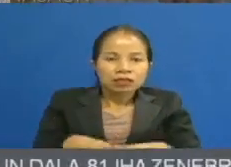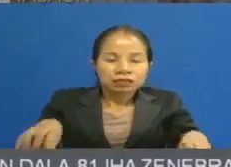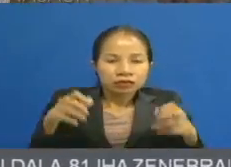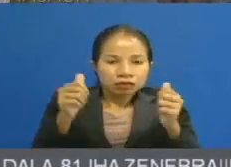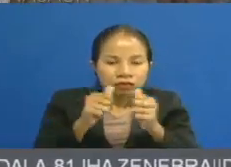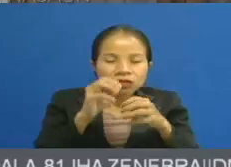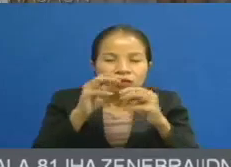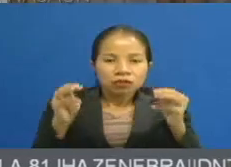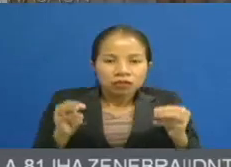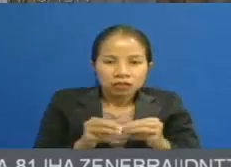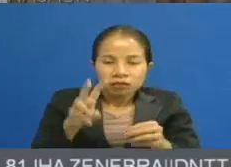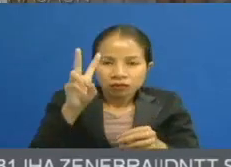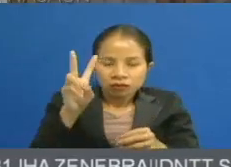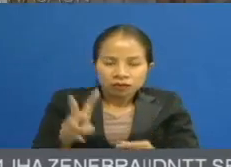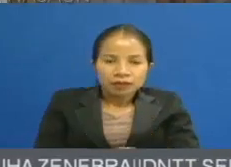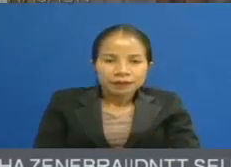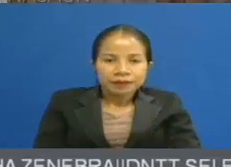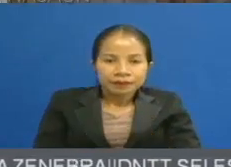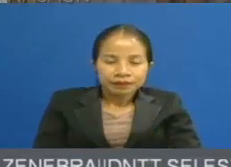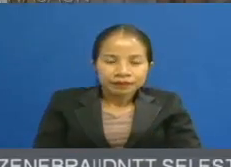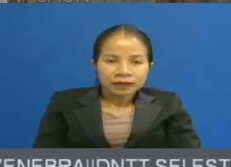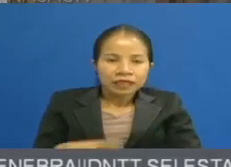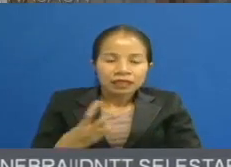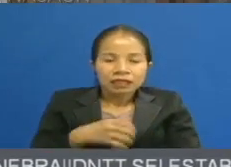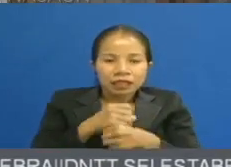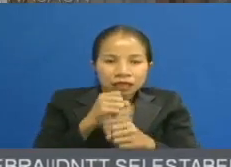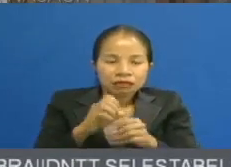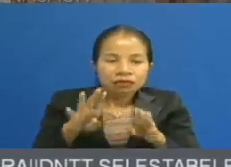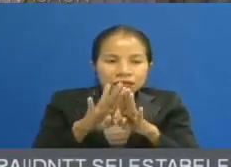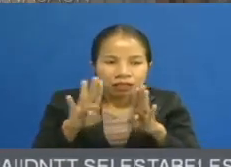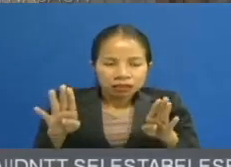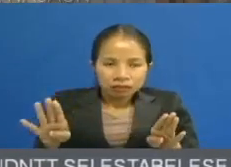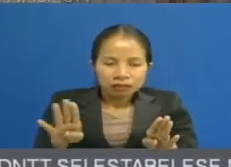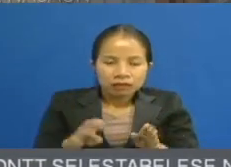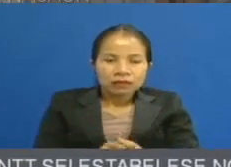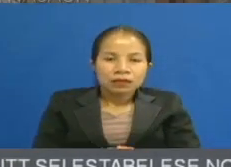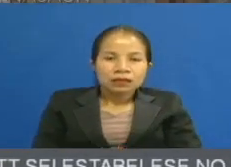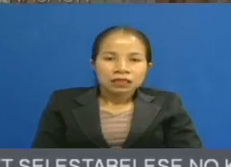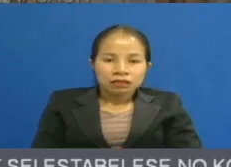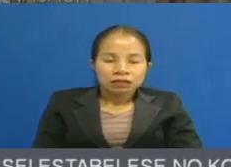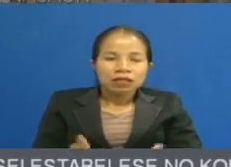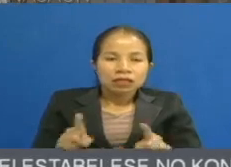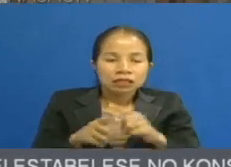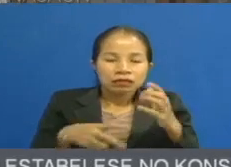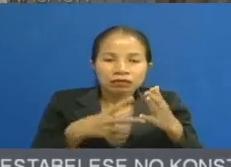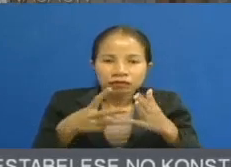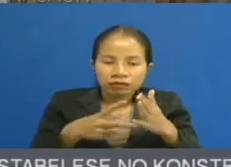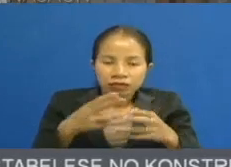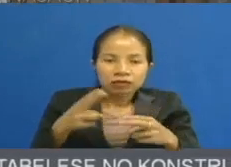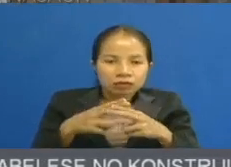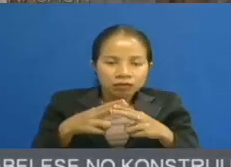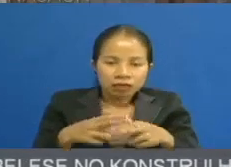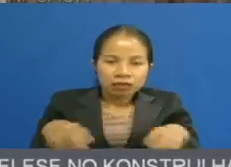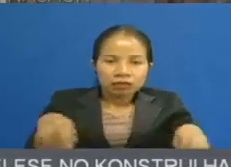município Ruane. Então, ita uin consegue hal lançamento boletim ne, nune mosho video barak sira public service announcement